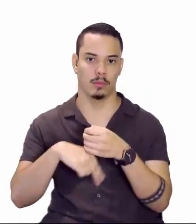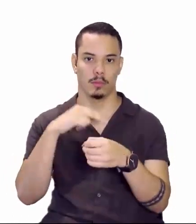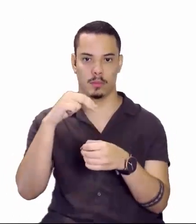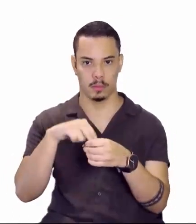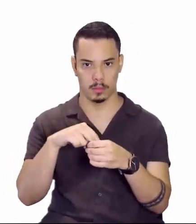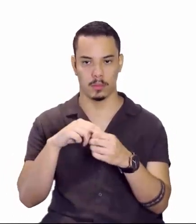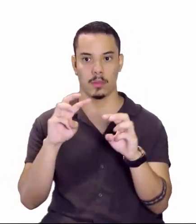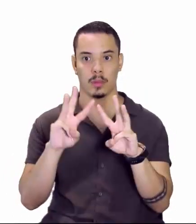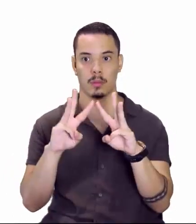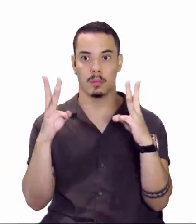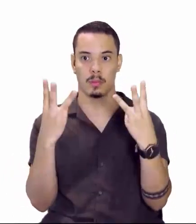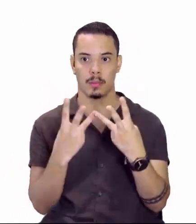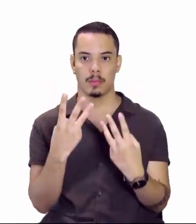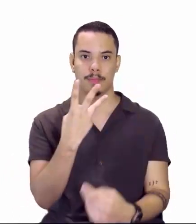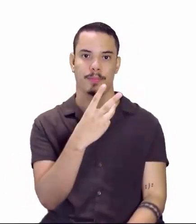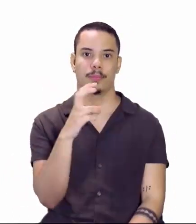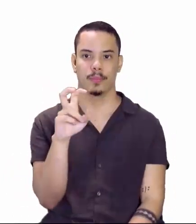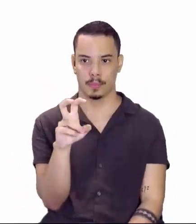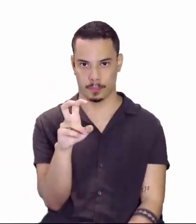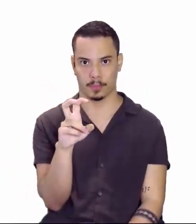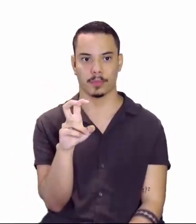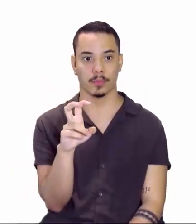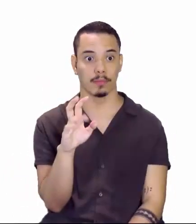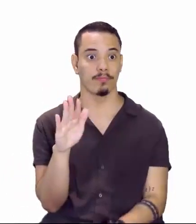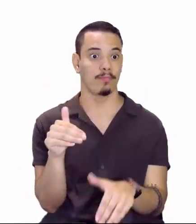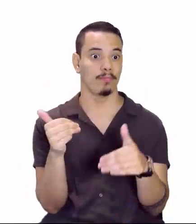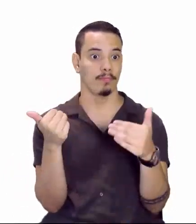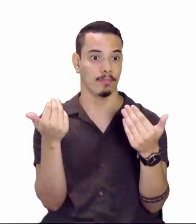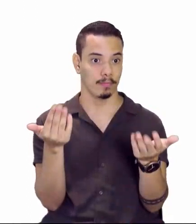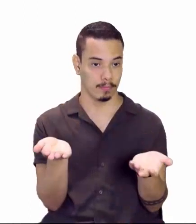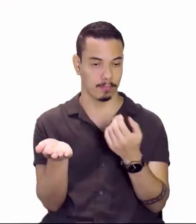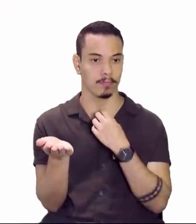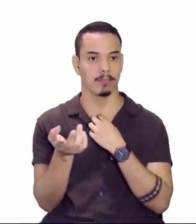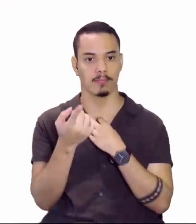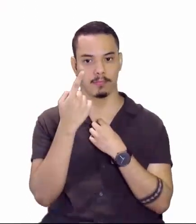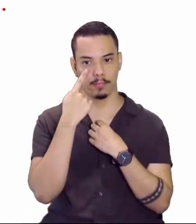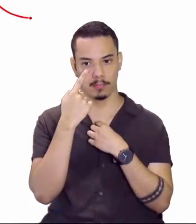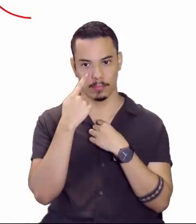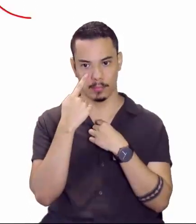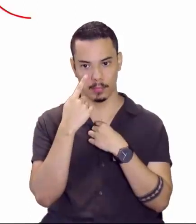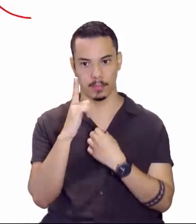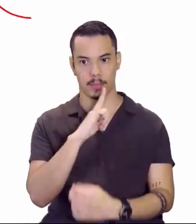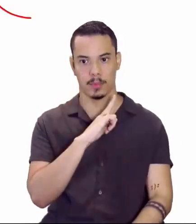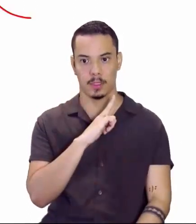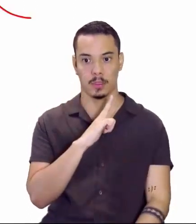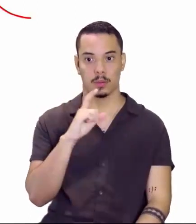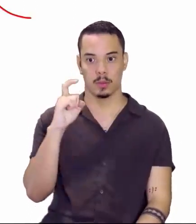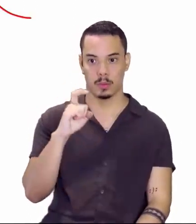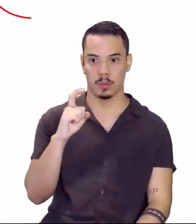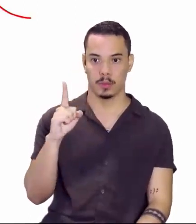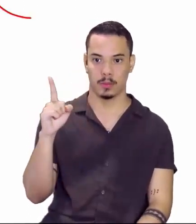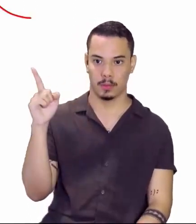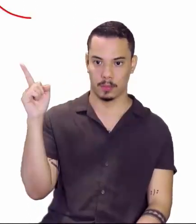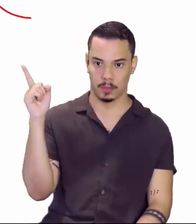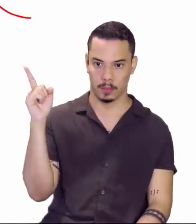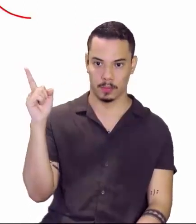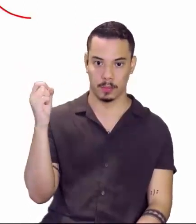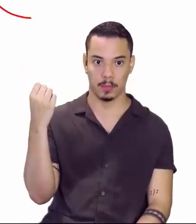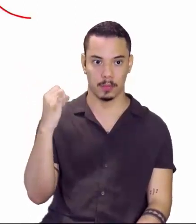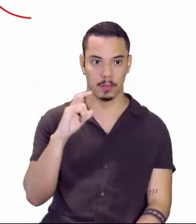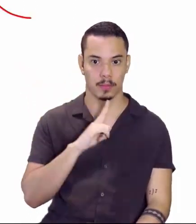ele tem massa atômica 35. Então, veja só, o X, né? Se ele